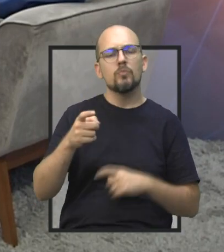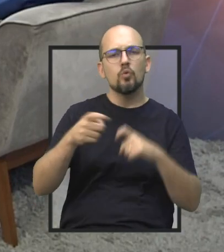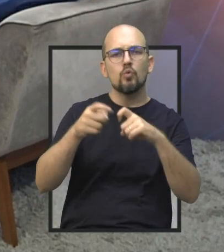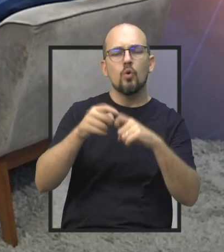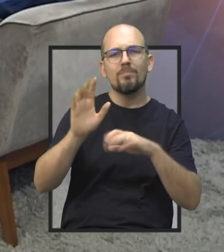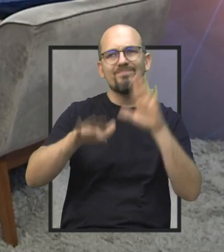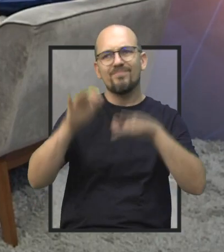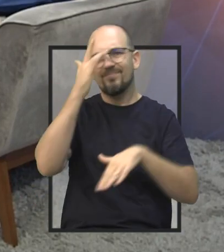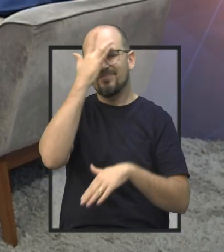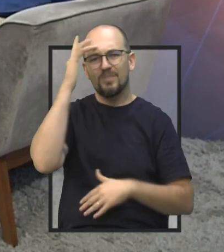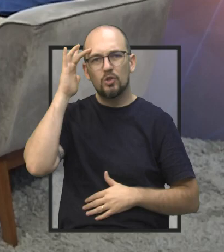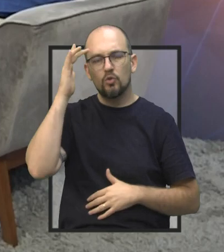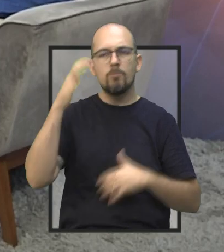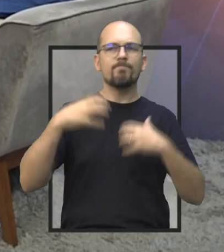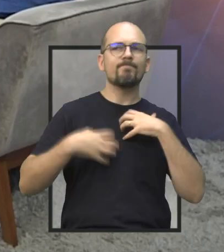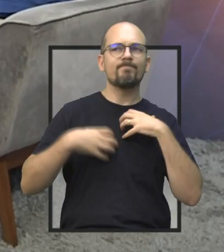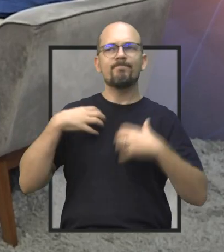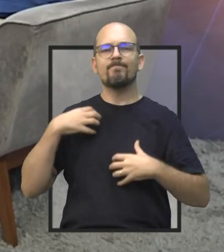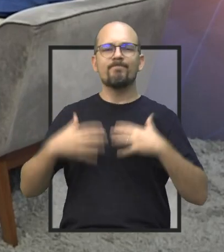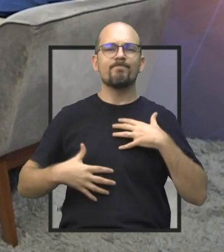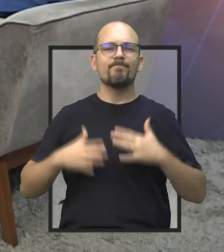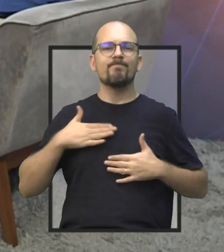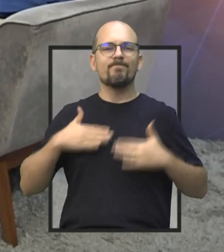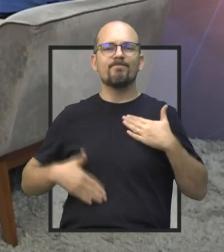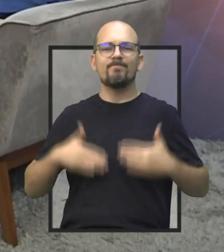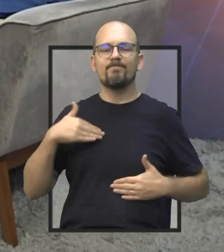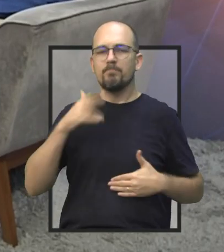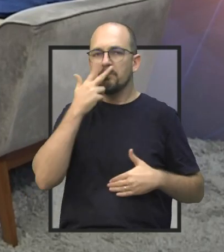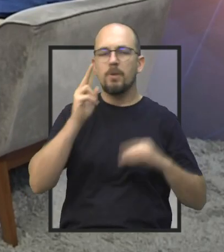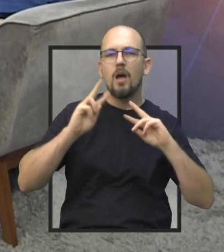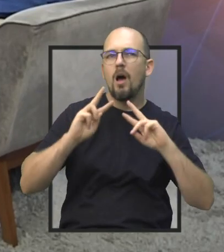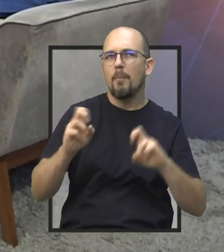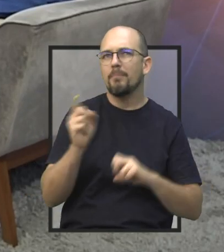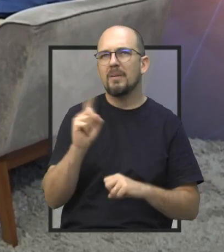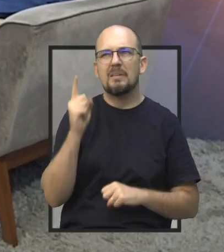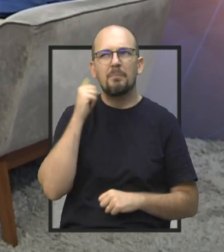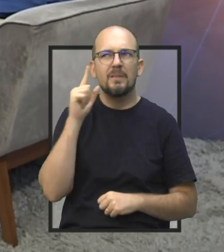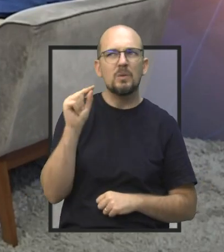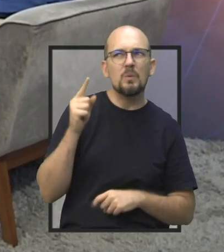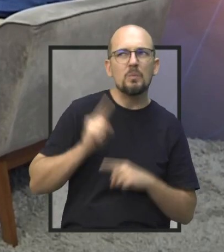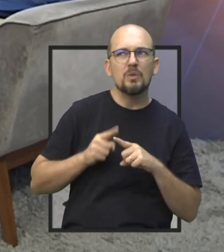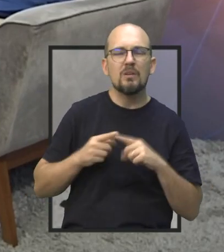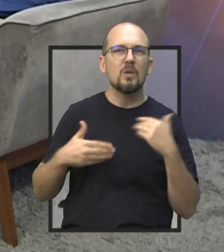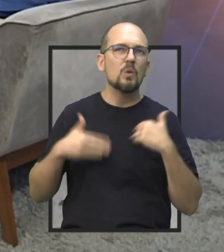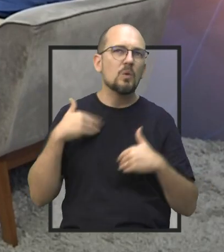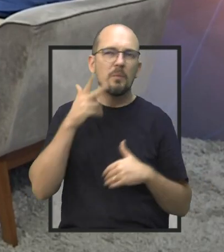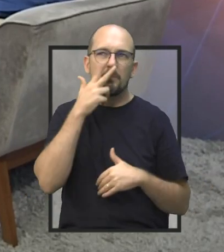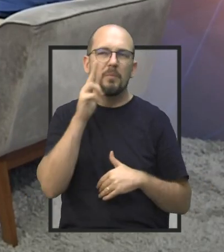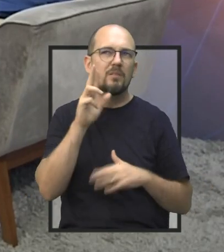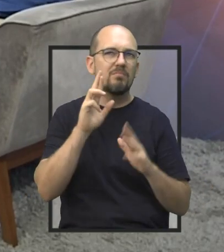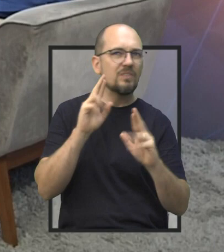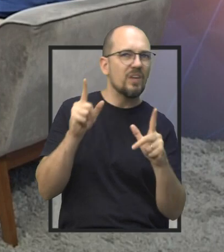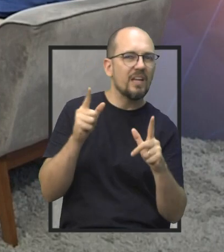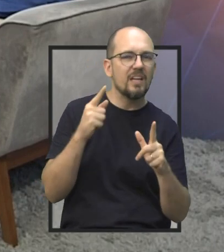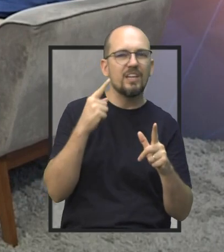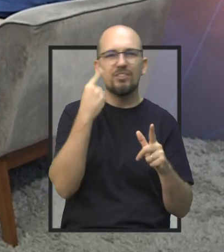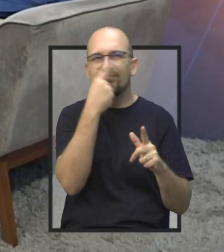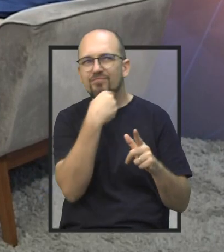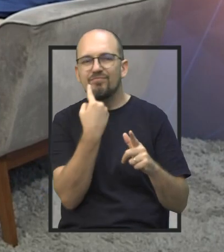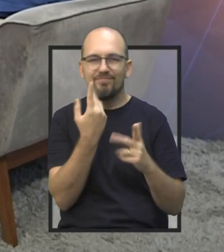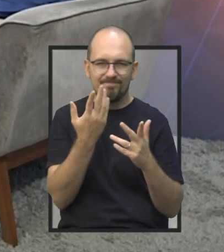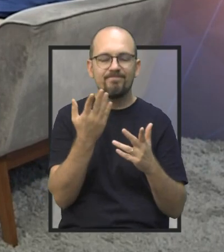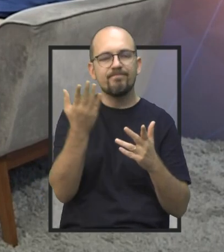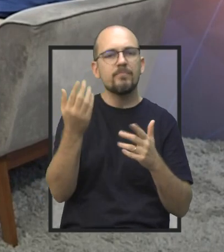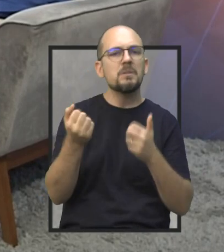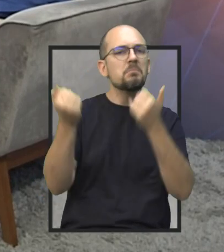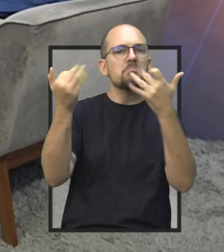se deparando, também não prestam atenção, acham que alguma coisa é normal? São vários sintomas. E aquela questão